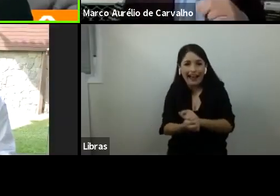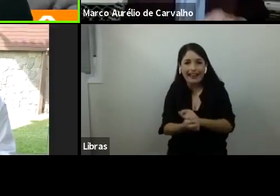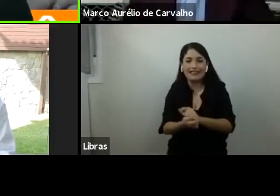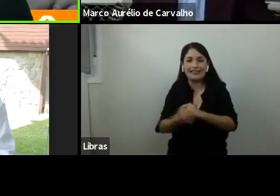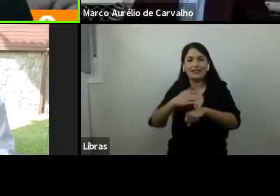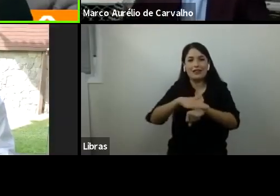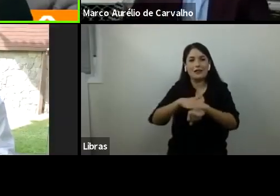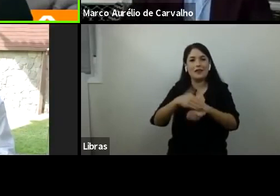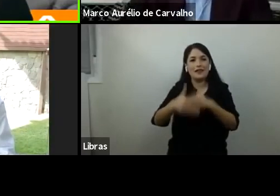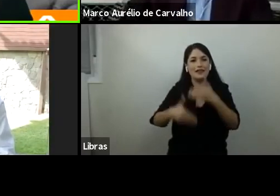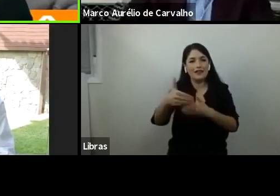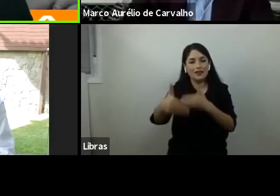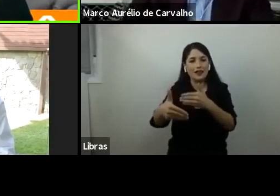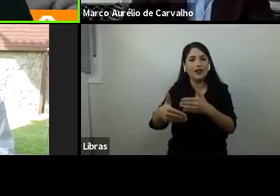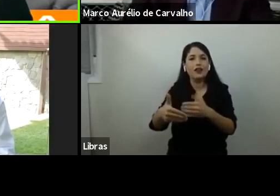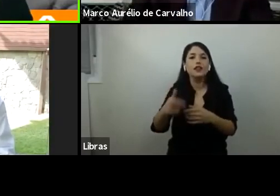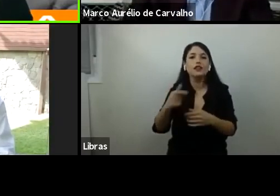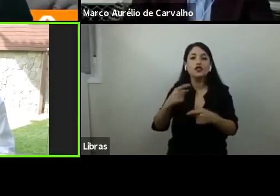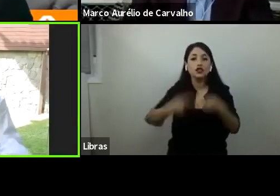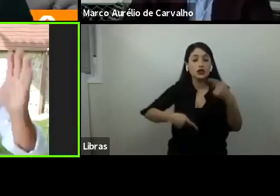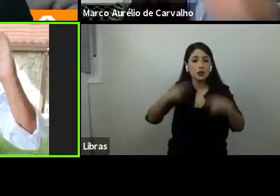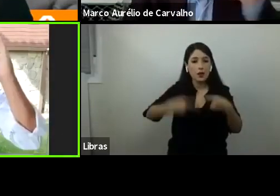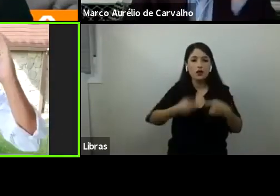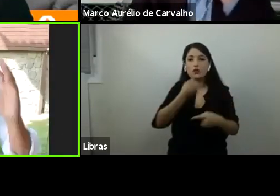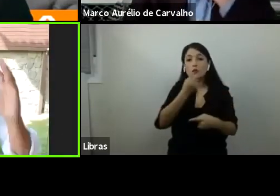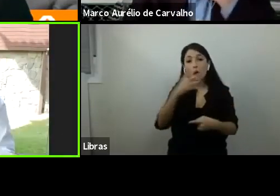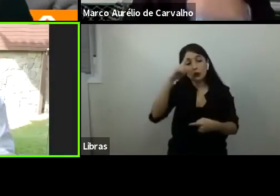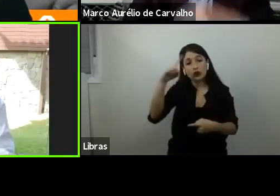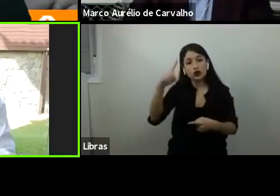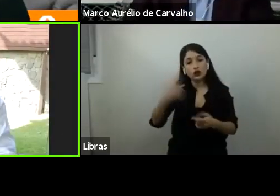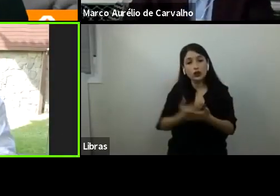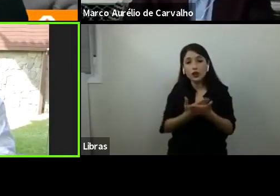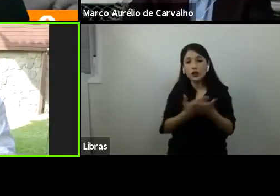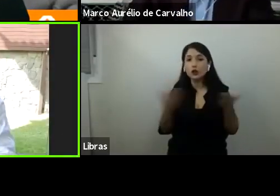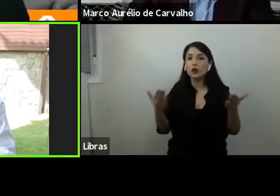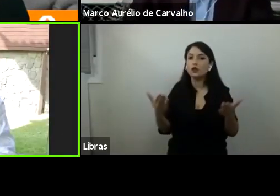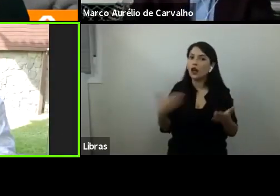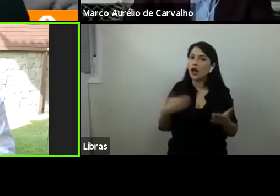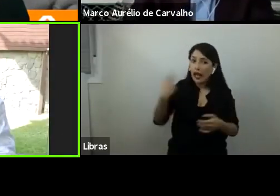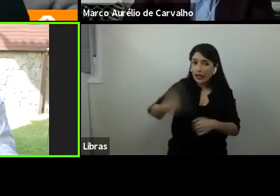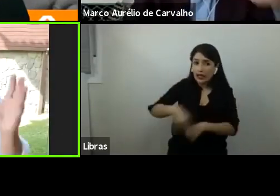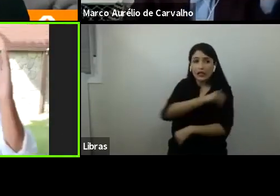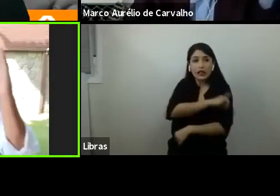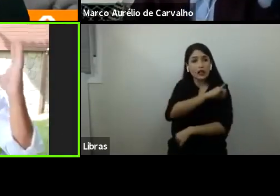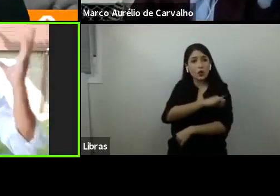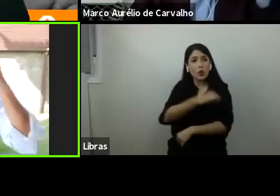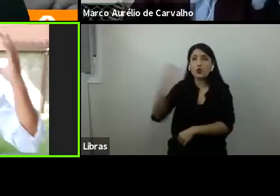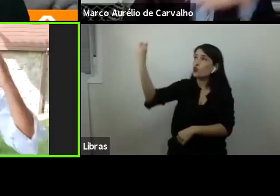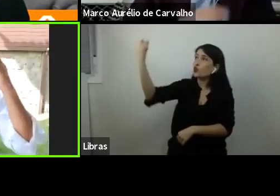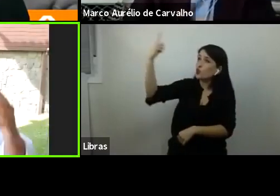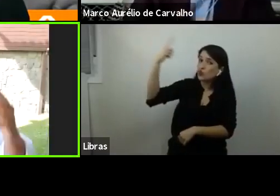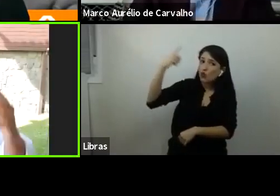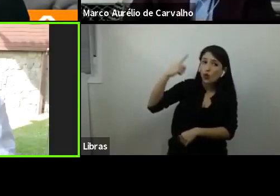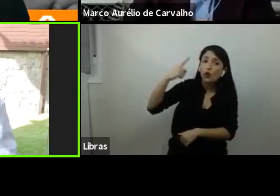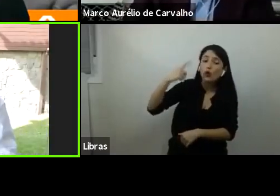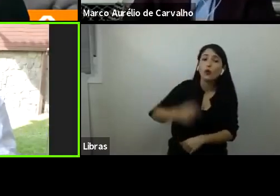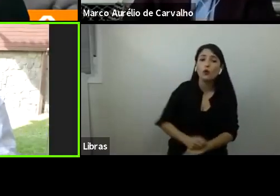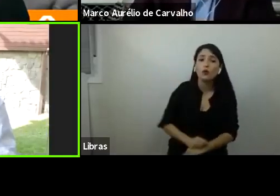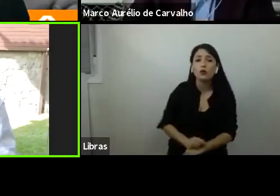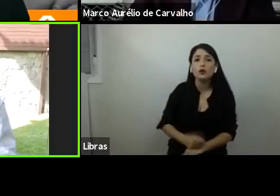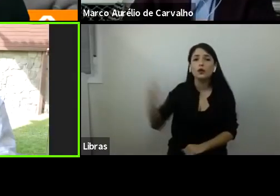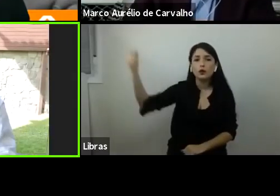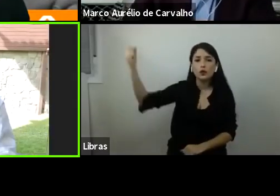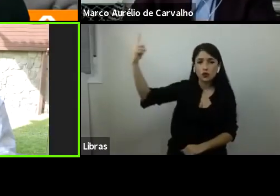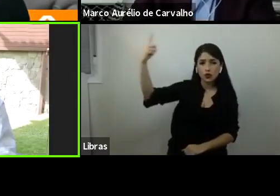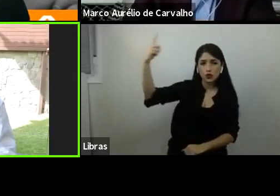bom dia a todos. É uma alegria. Aqui está fazendo sol no Rio de Janeiro. Acho que esse sol que está atrás de mim